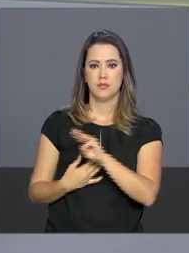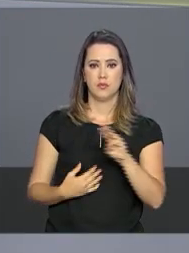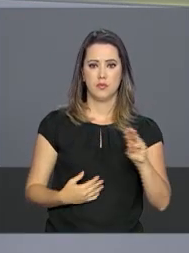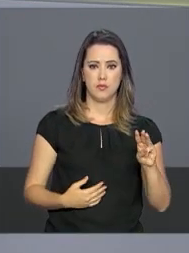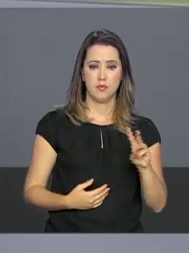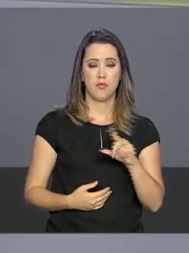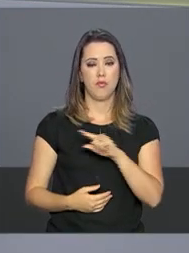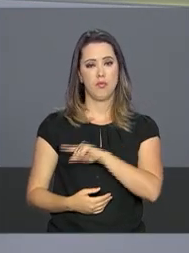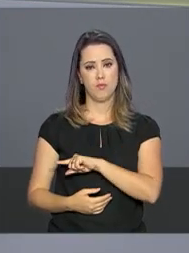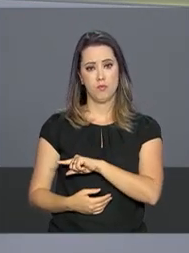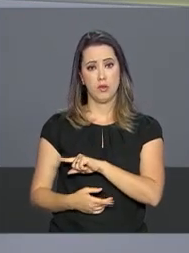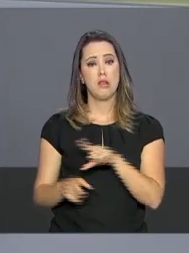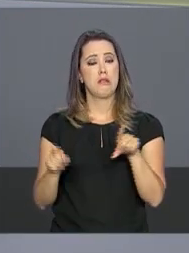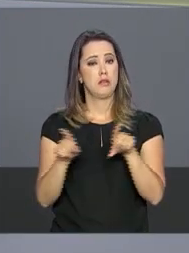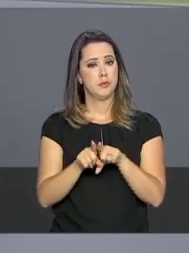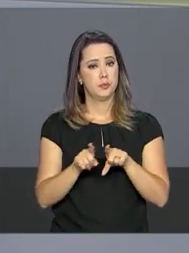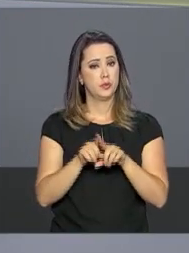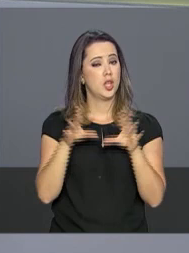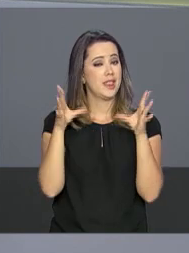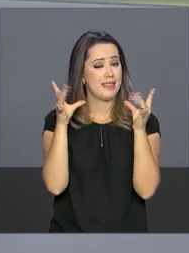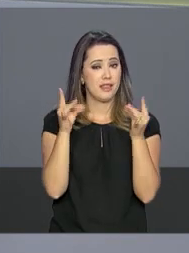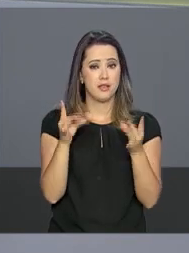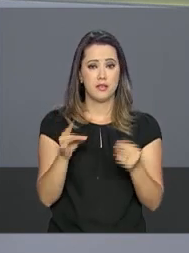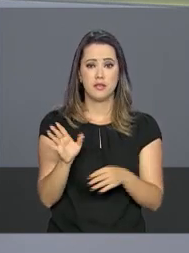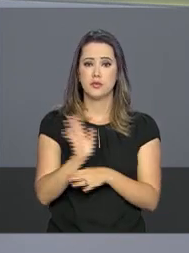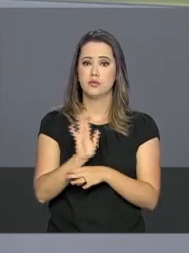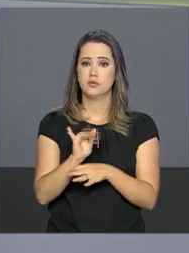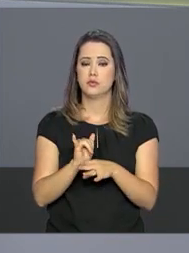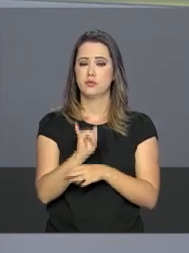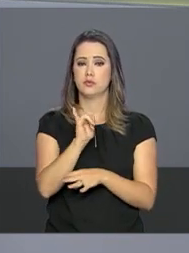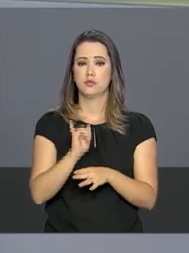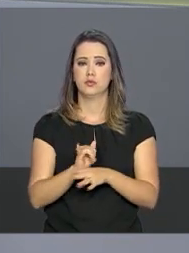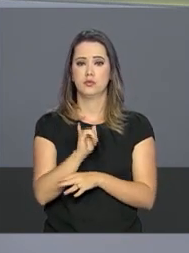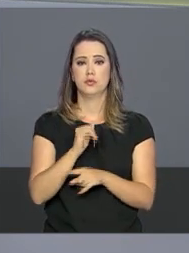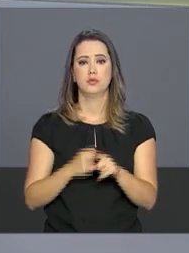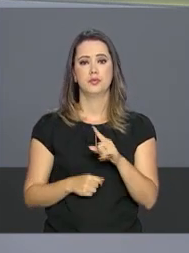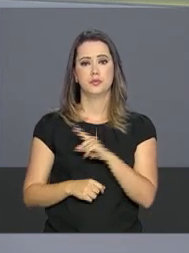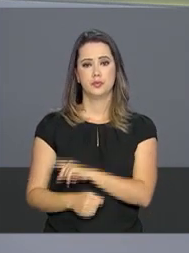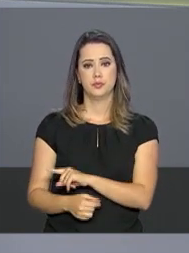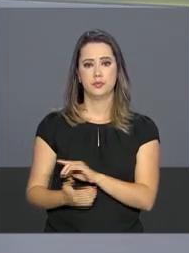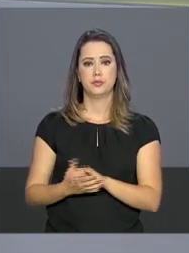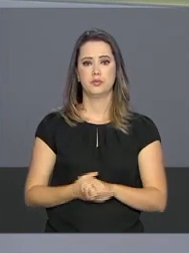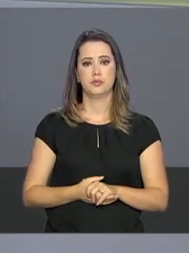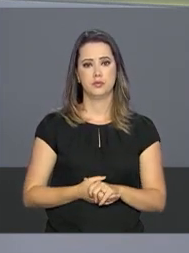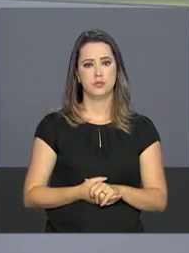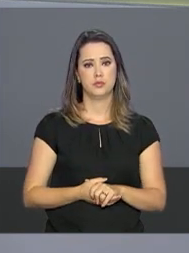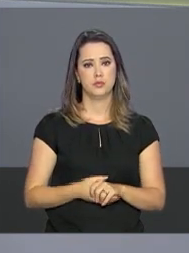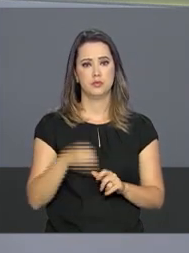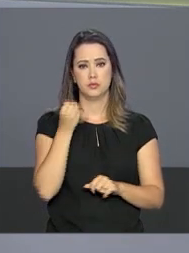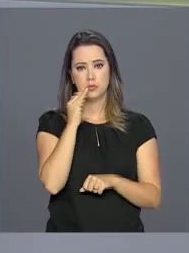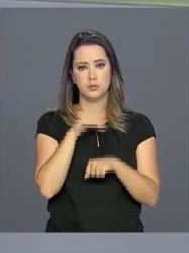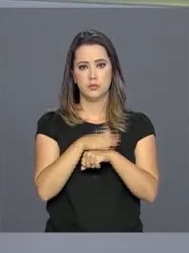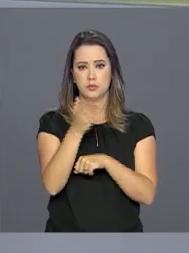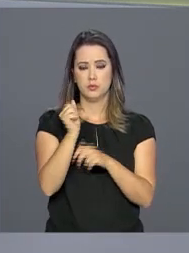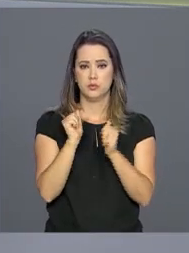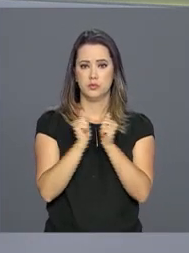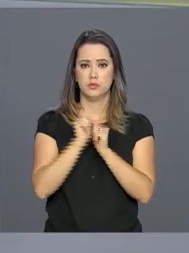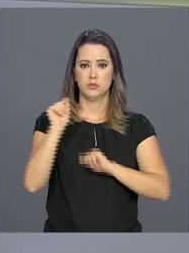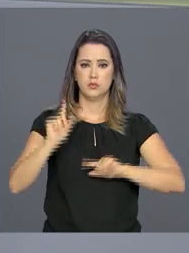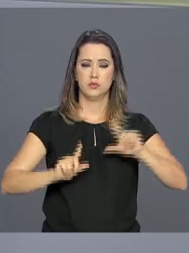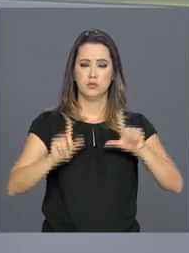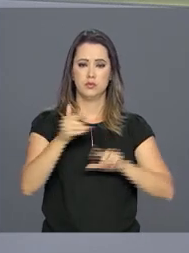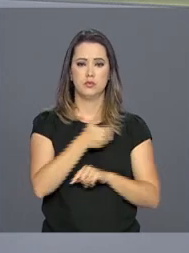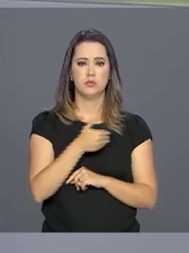da npr na internet e todas as reportagens estão disponíveis em nosso canal no youtube uma boa noite pra você e